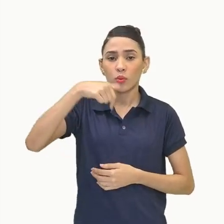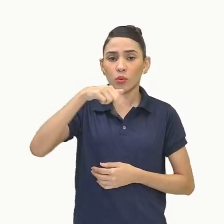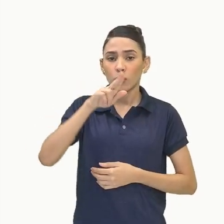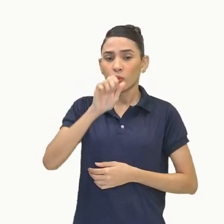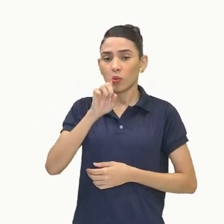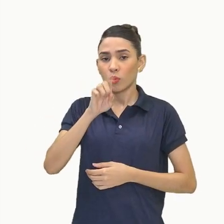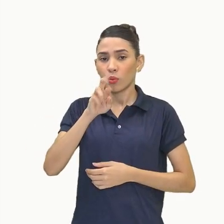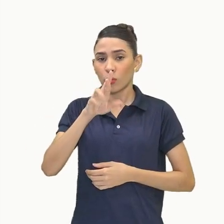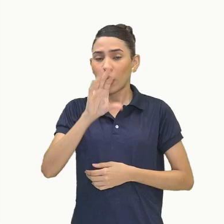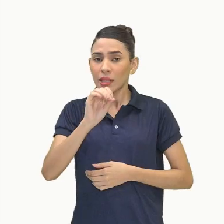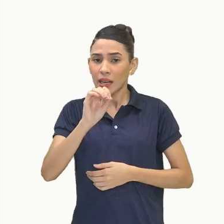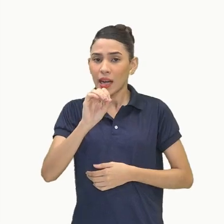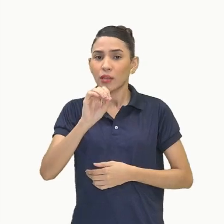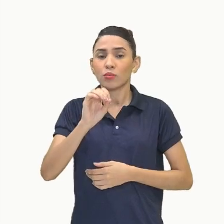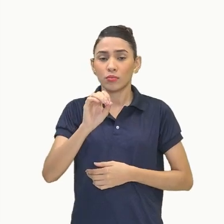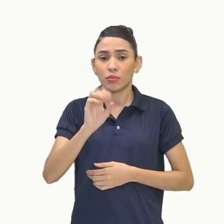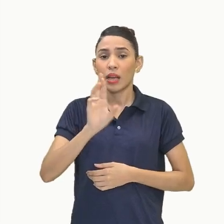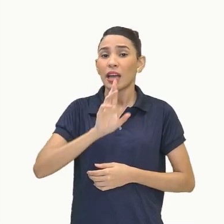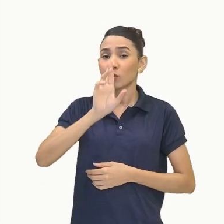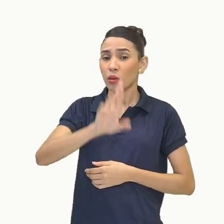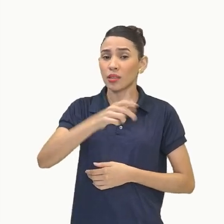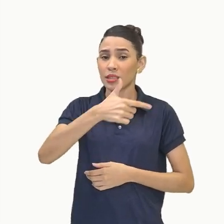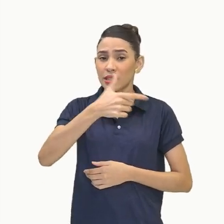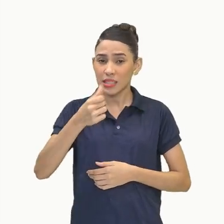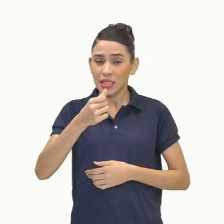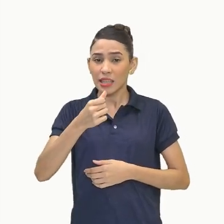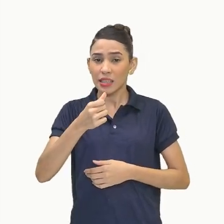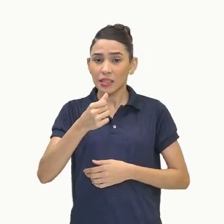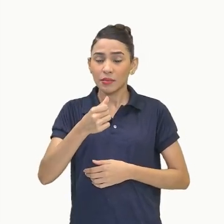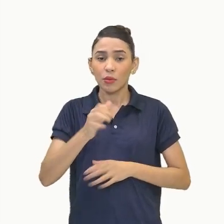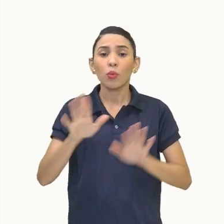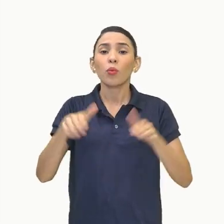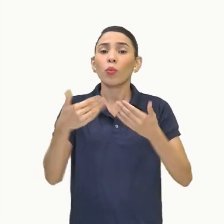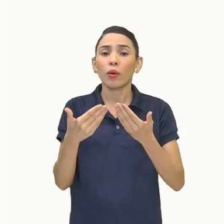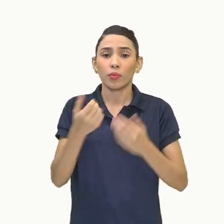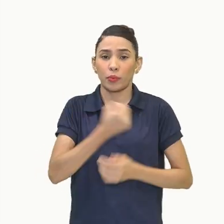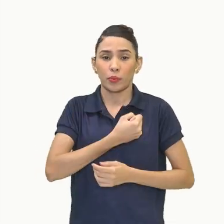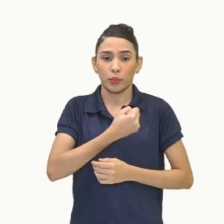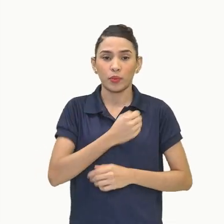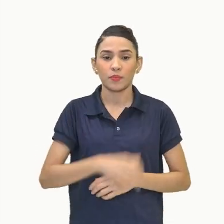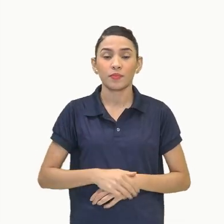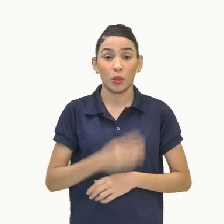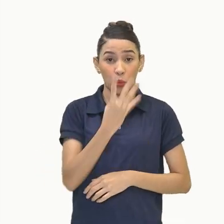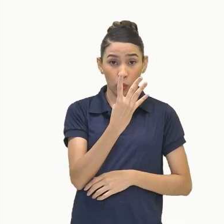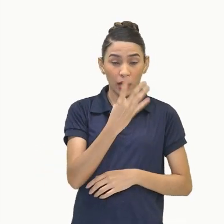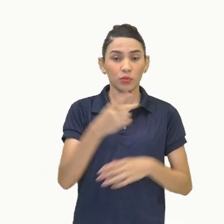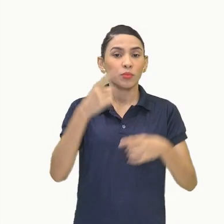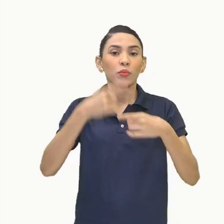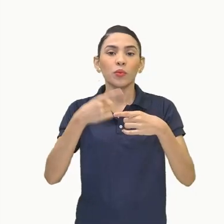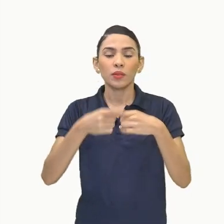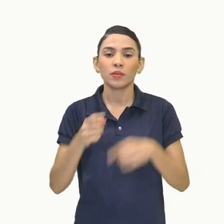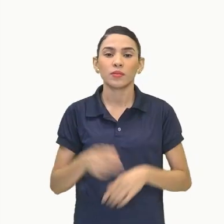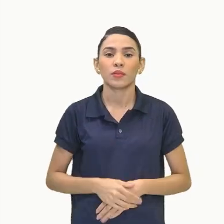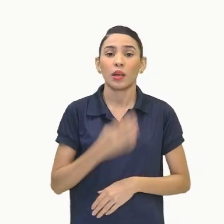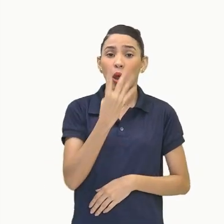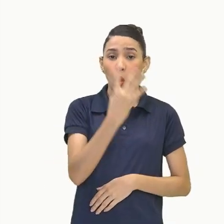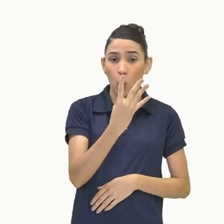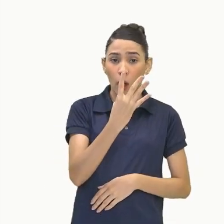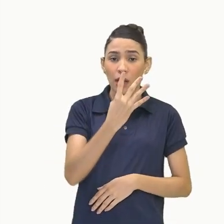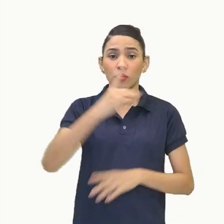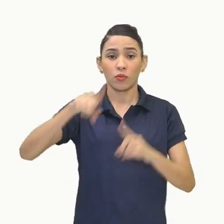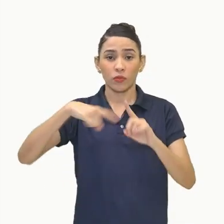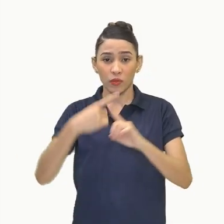16? Aí eu tenho que pensar, o número que eu multiplico por ele mesmo que dá 16, que é o 4. Por quê? 4 ao